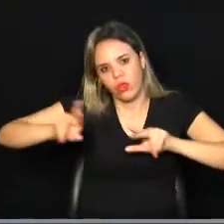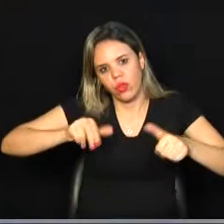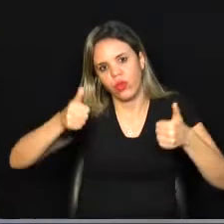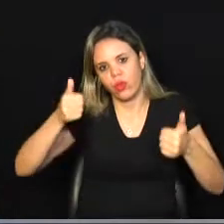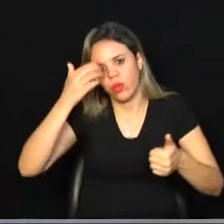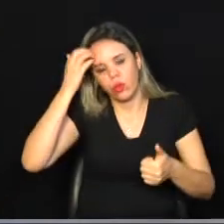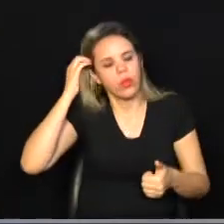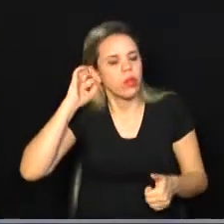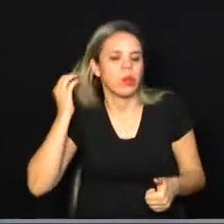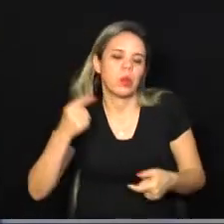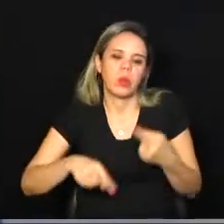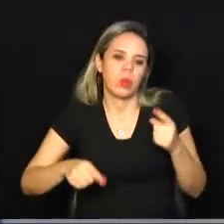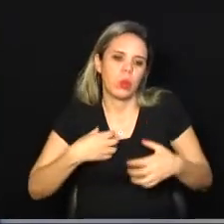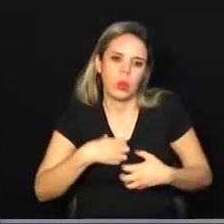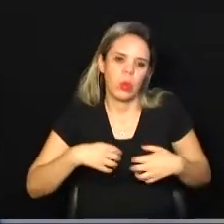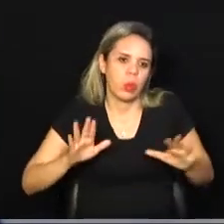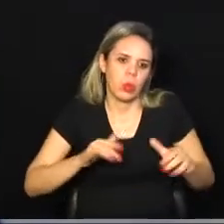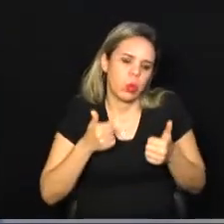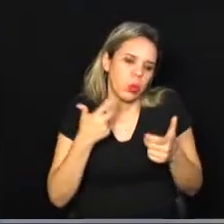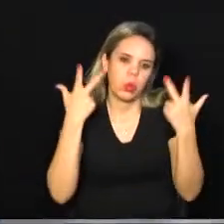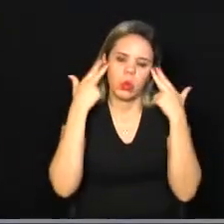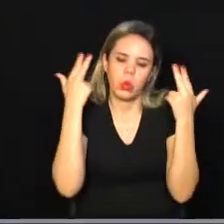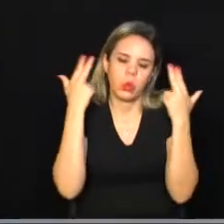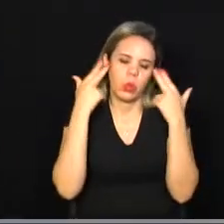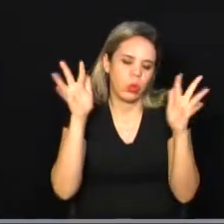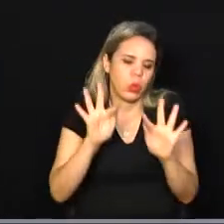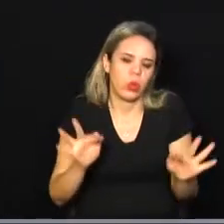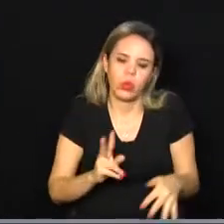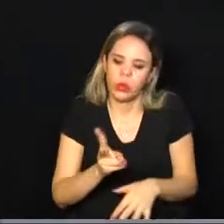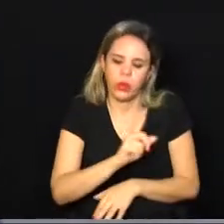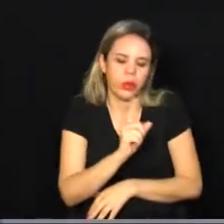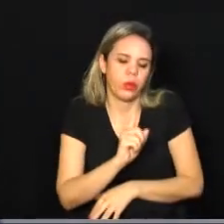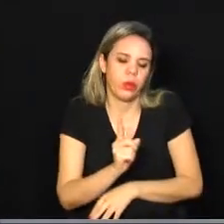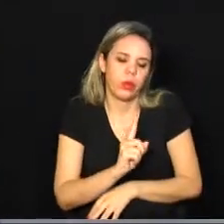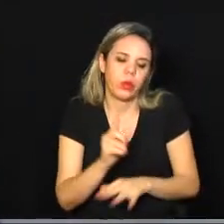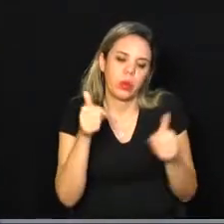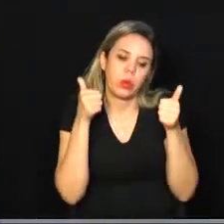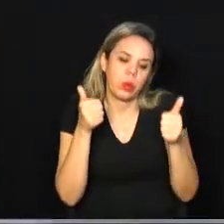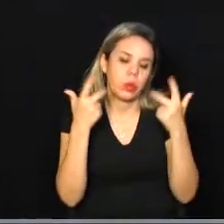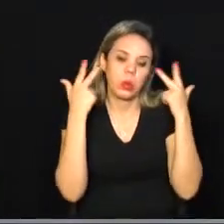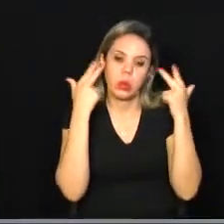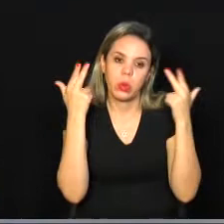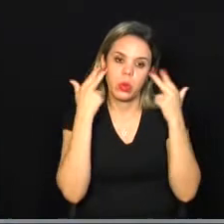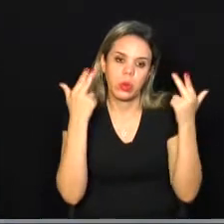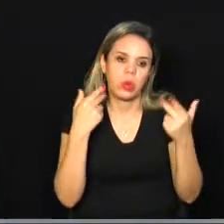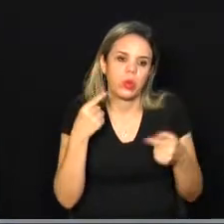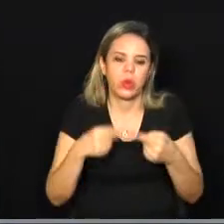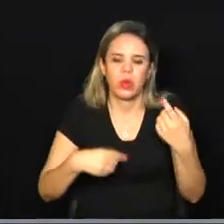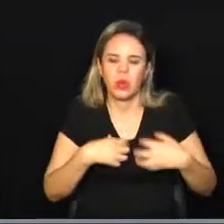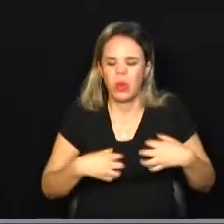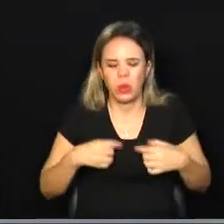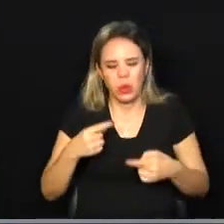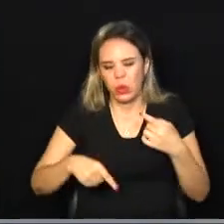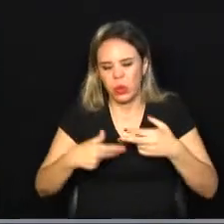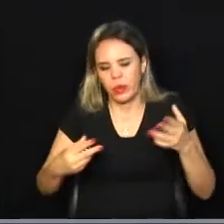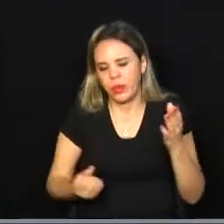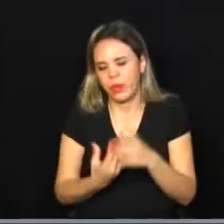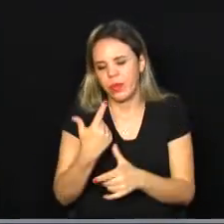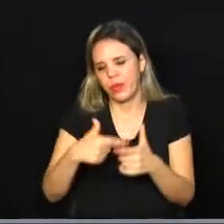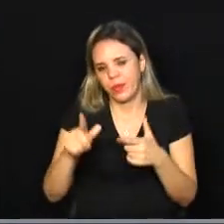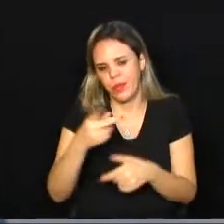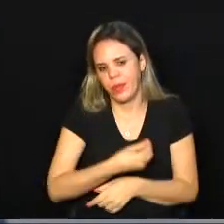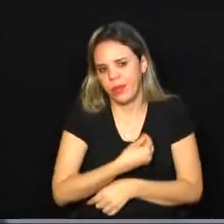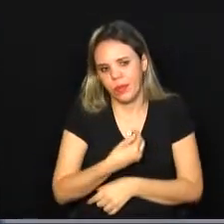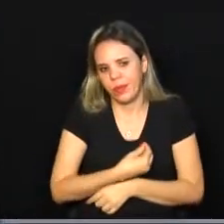você não estar num dia bom, tudo bem você não estar feliz o tempo todo, tudo bem você não estar satisfeito com alguma coisa que está acontecendo na tua